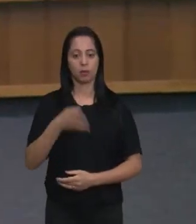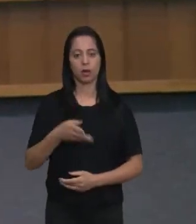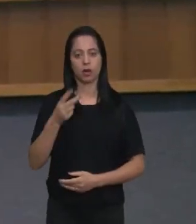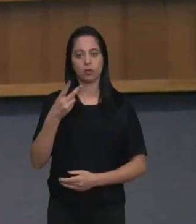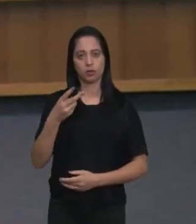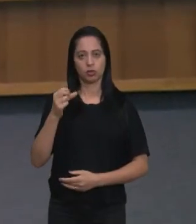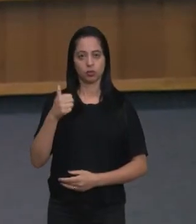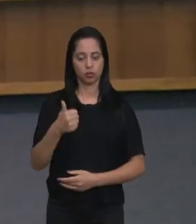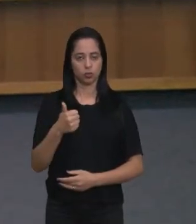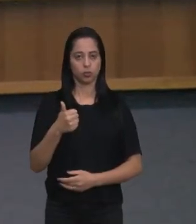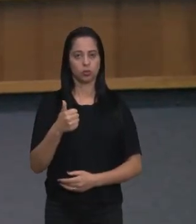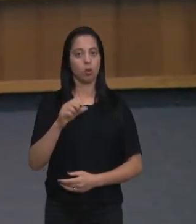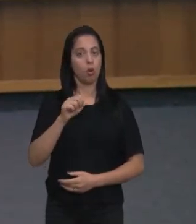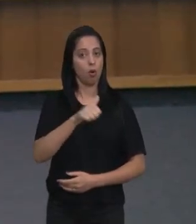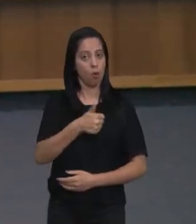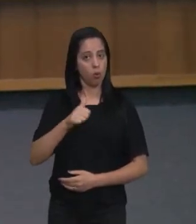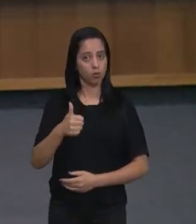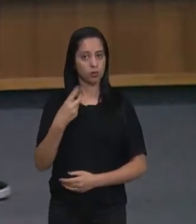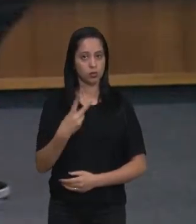8105/21,